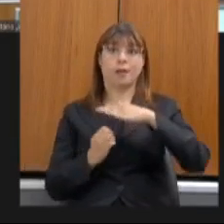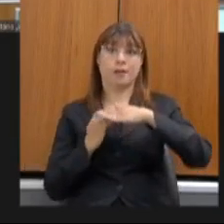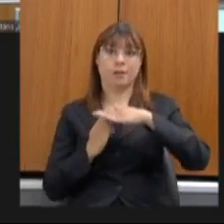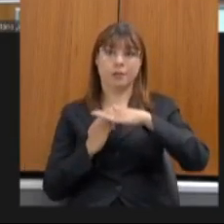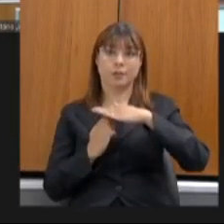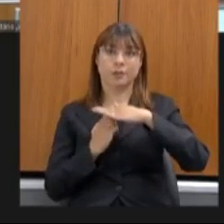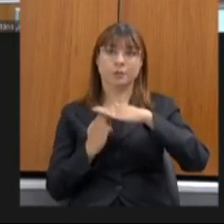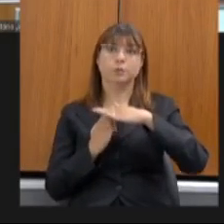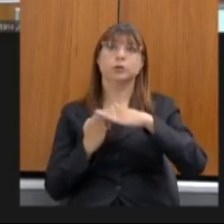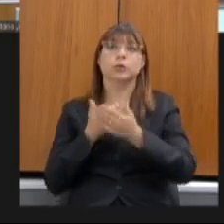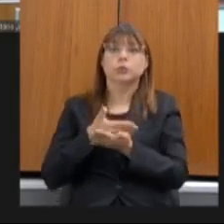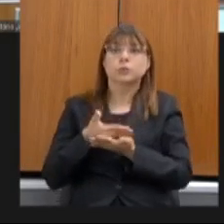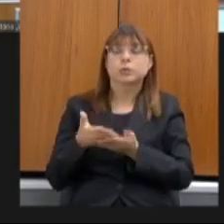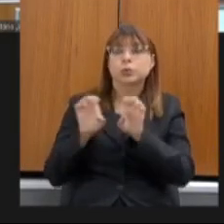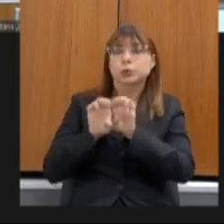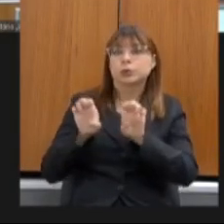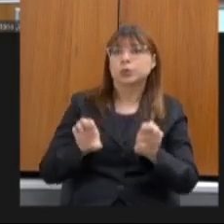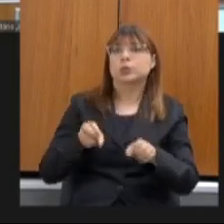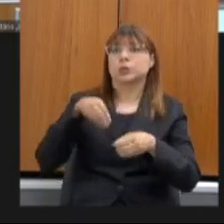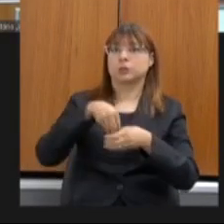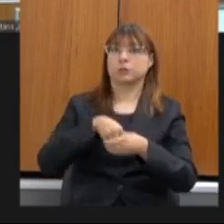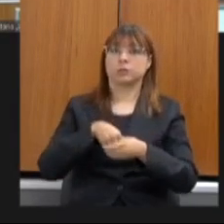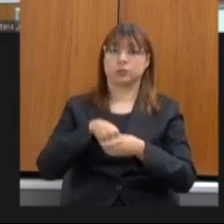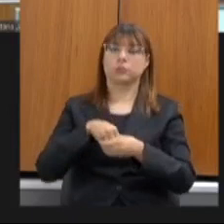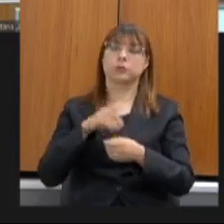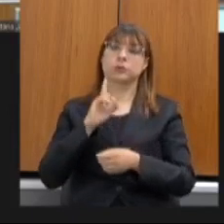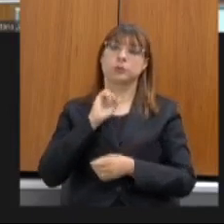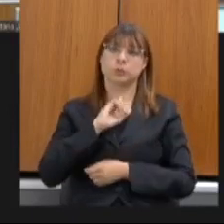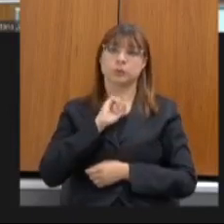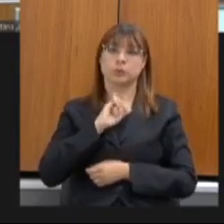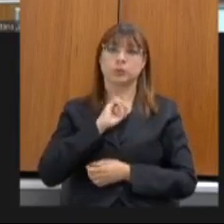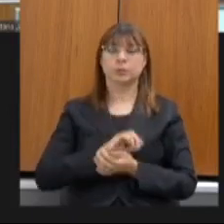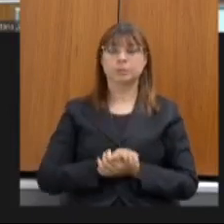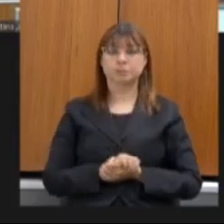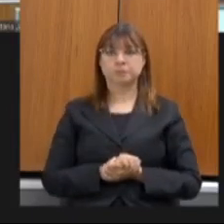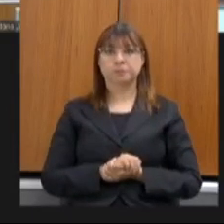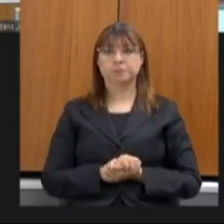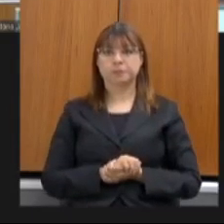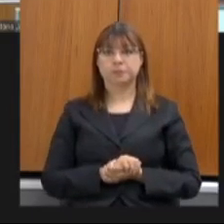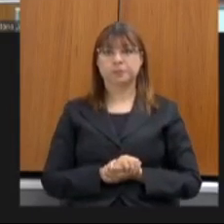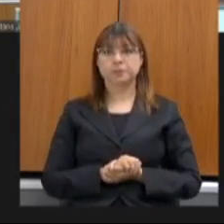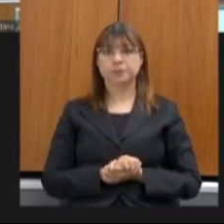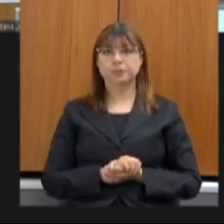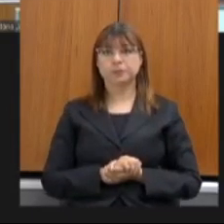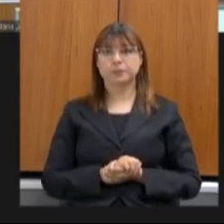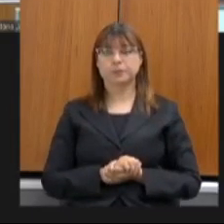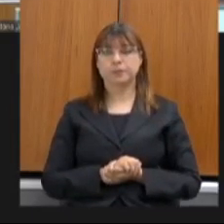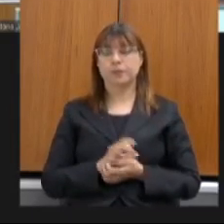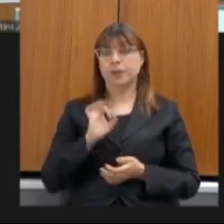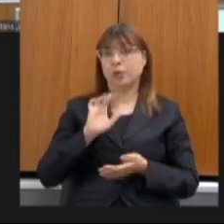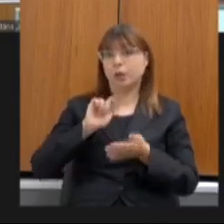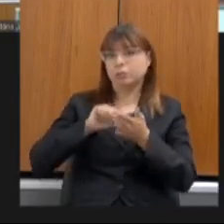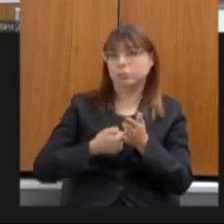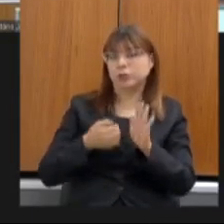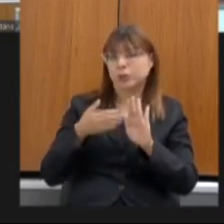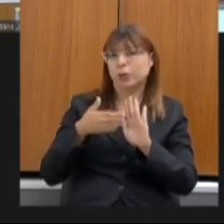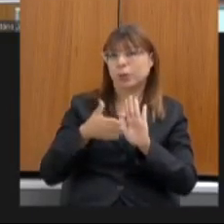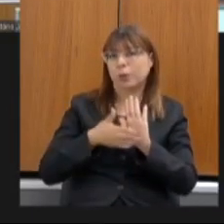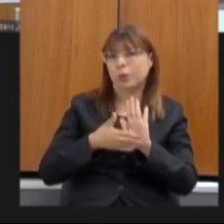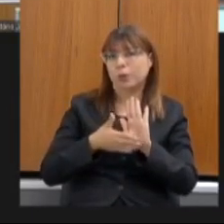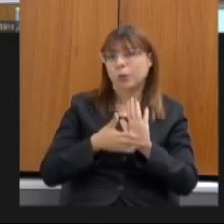vindo e se estruturando em Minas Gerais é tão importante quanto assinar um protocolo de intenção